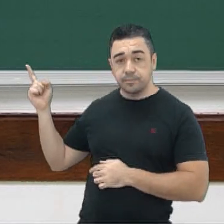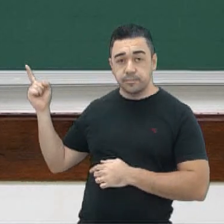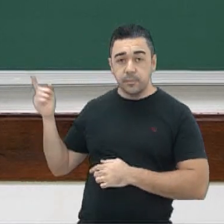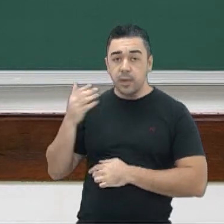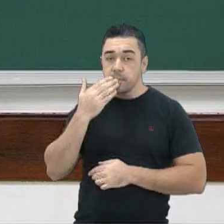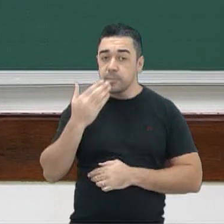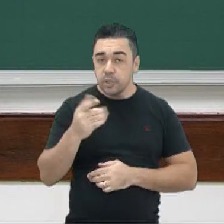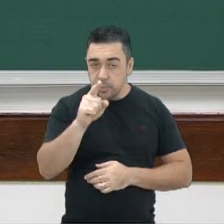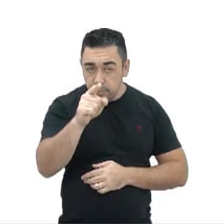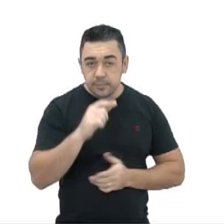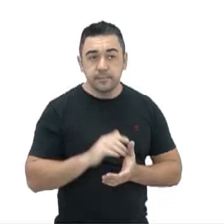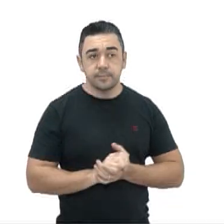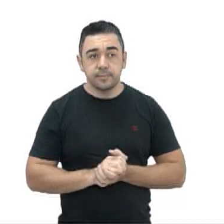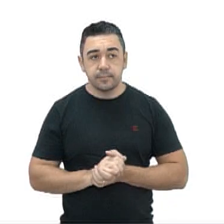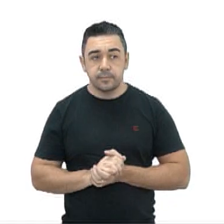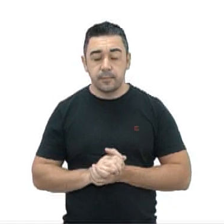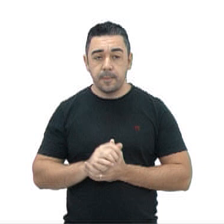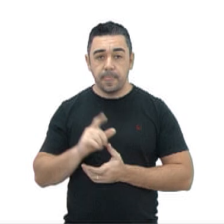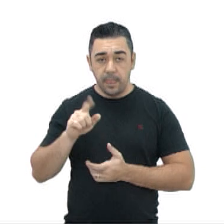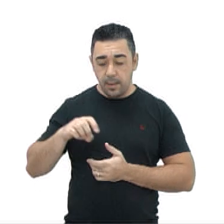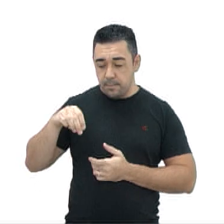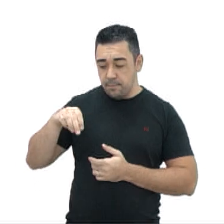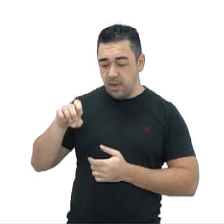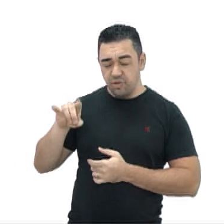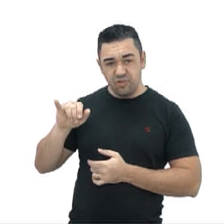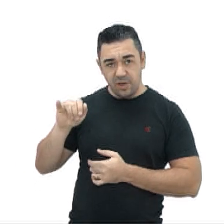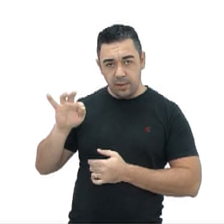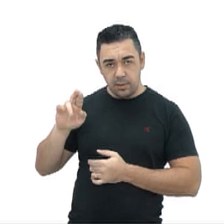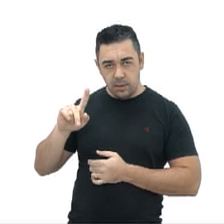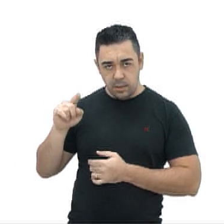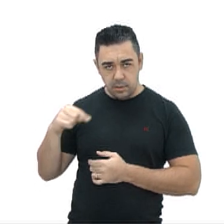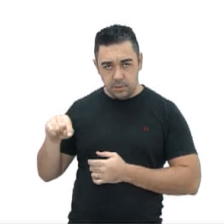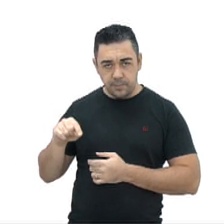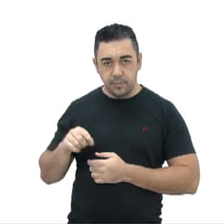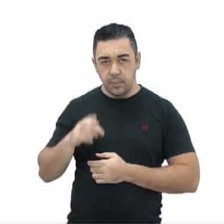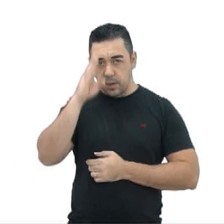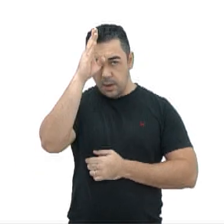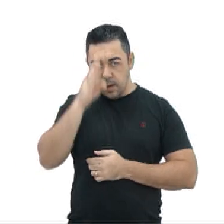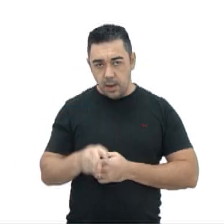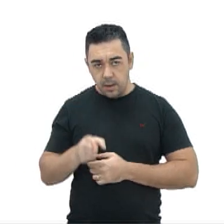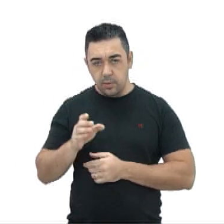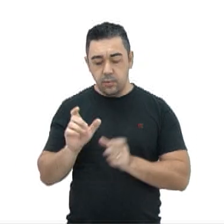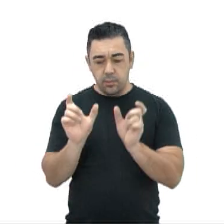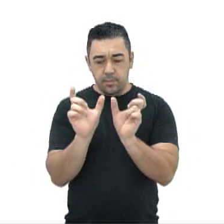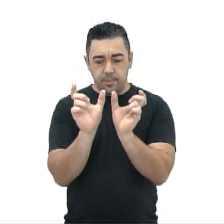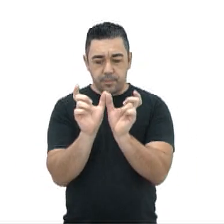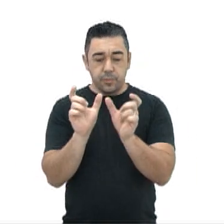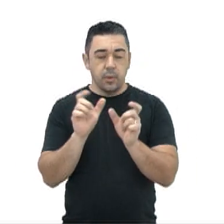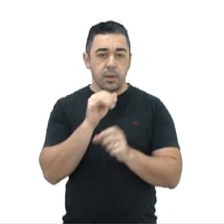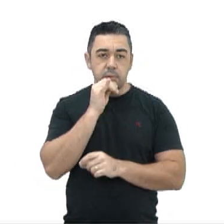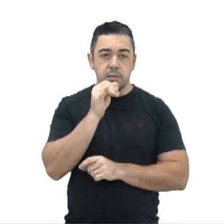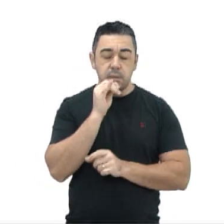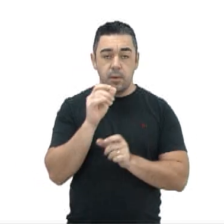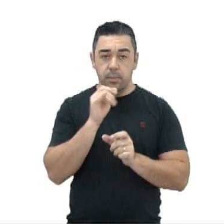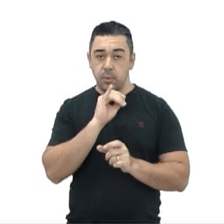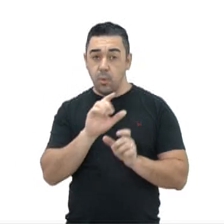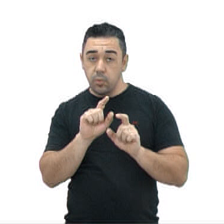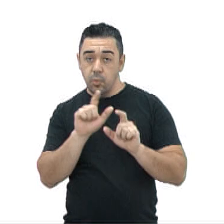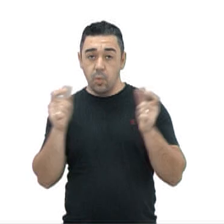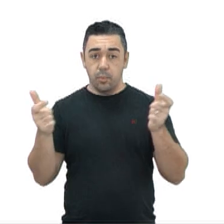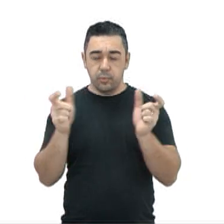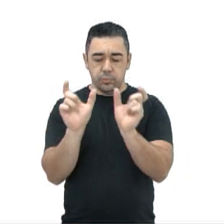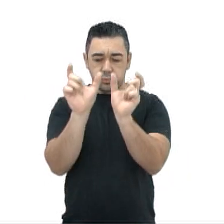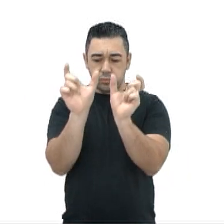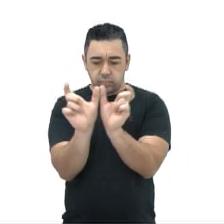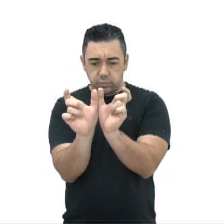para você. A mediatriz é uma reta que divide o lado oposto ao ângulo em dois segmentos de